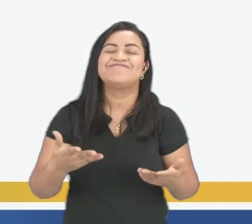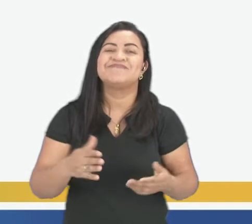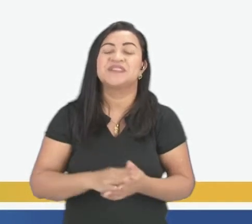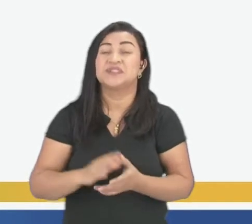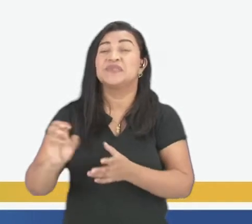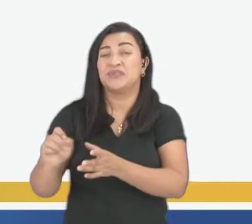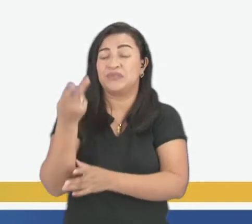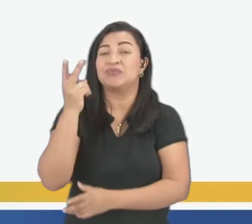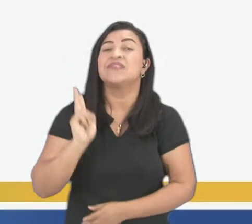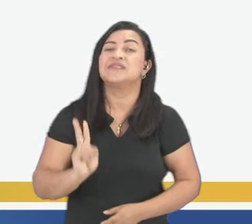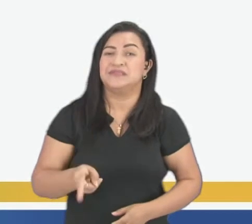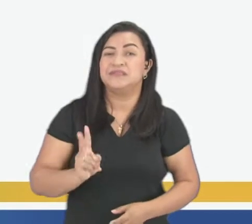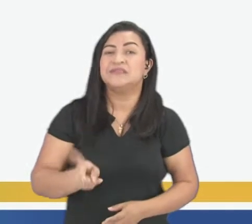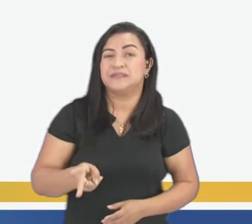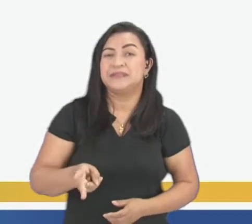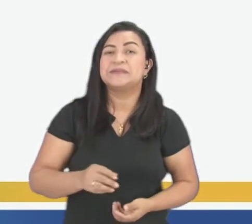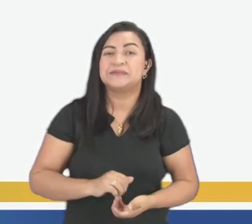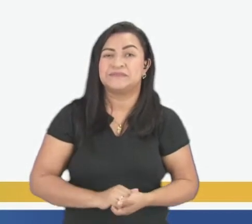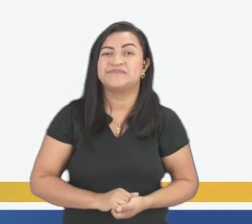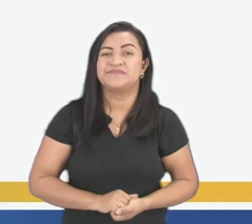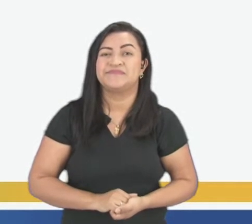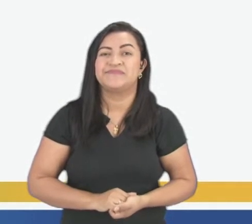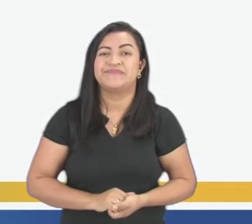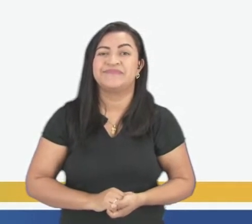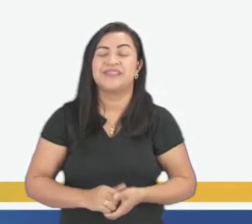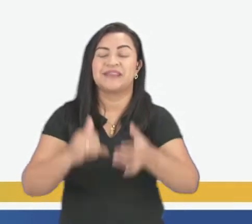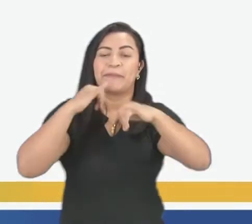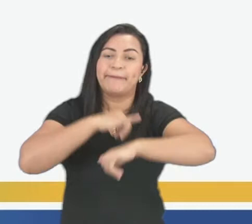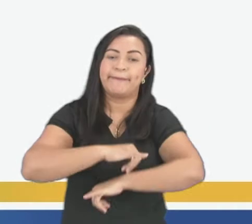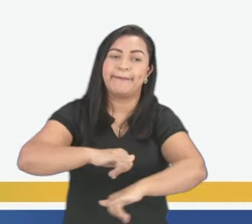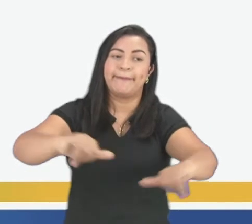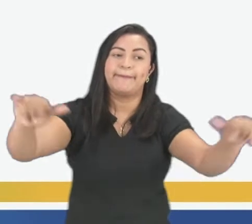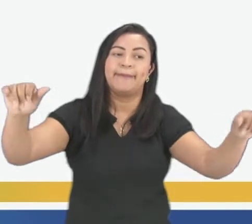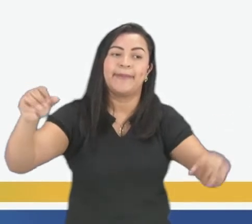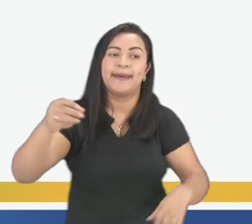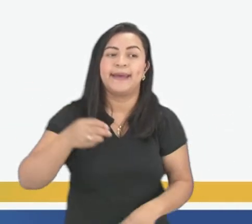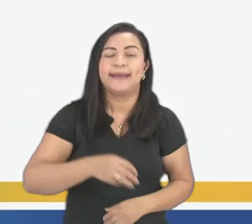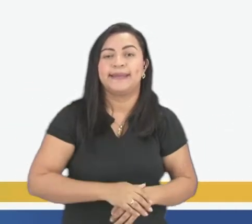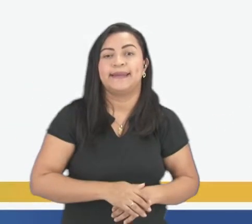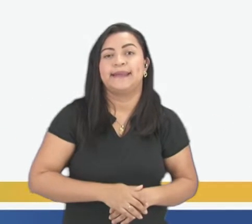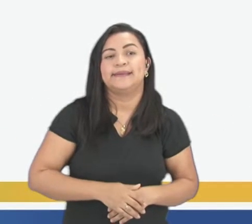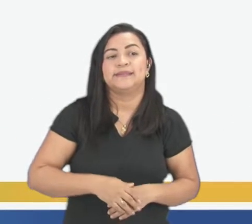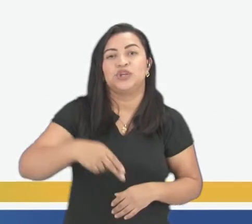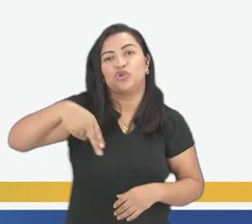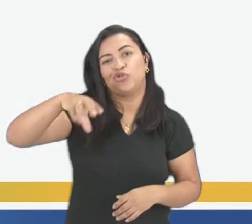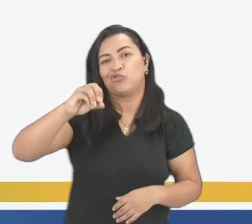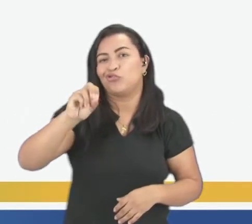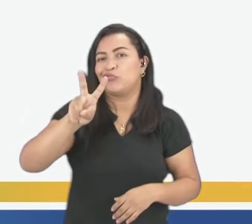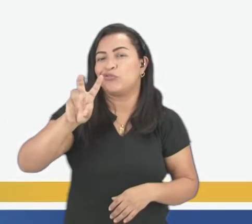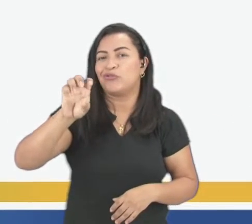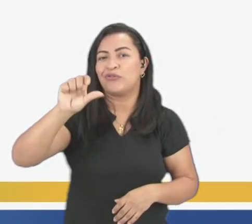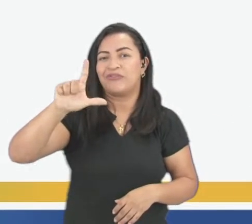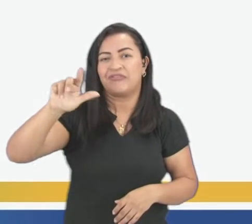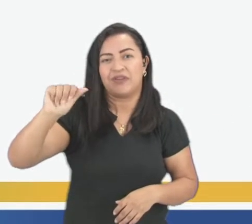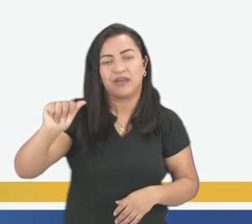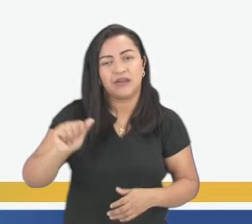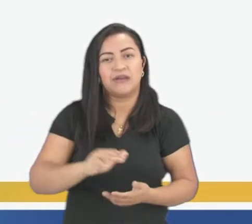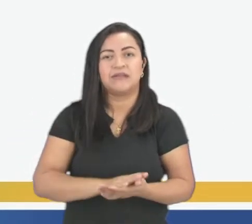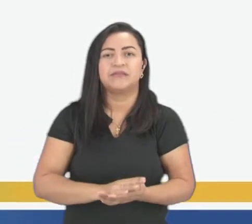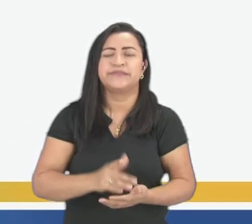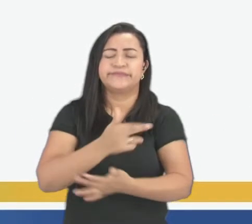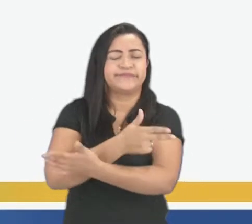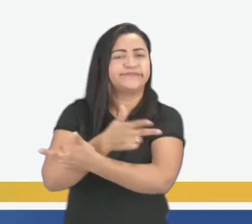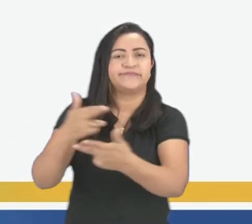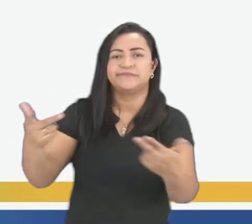acontece constantemente, isso é divulgado em novela, isso é divulgado em filme, isso é em minissérie. Então